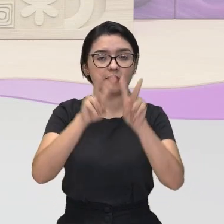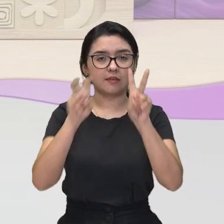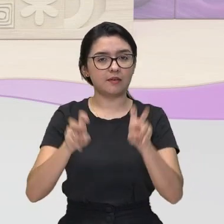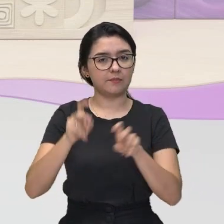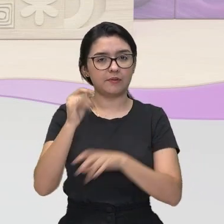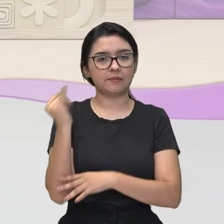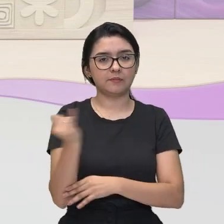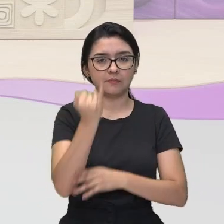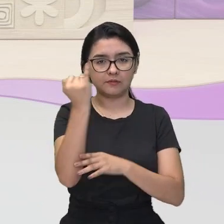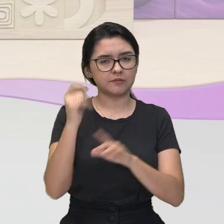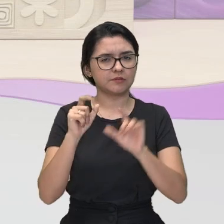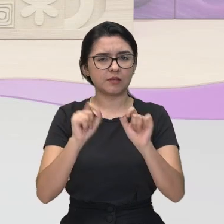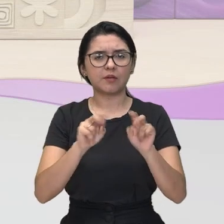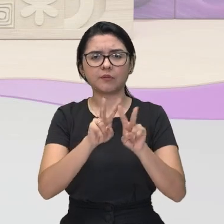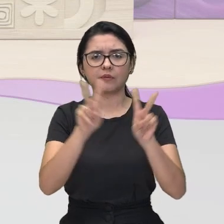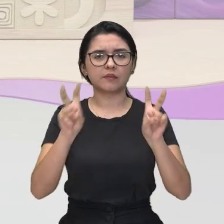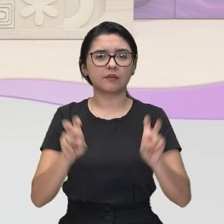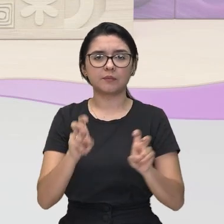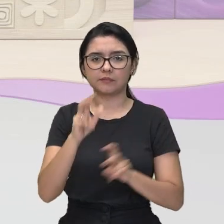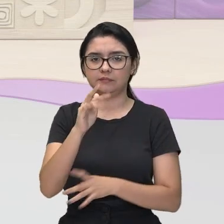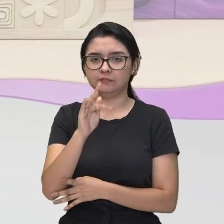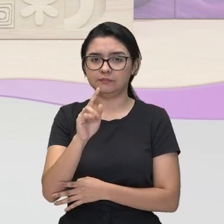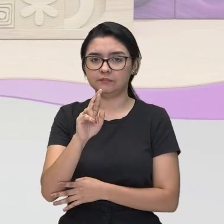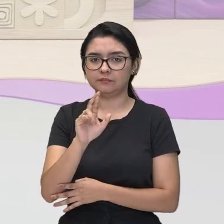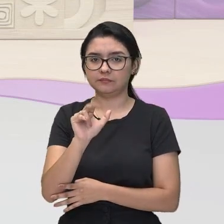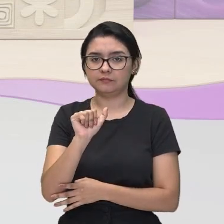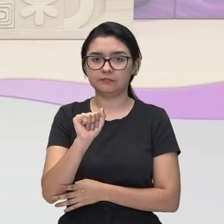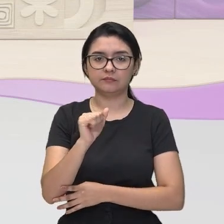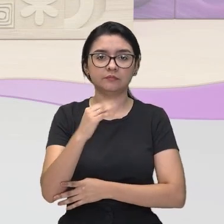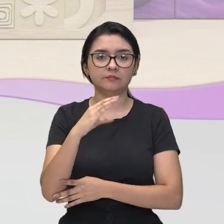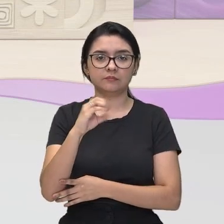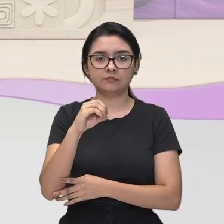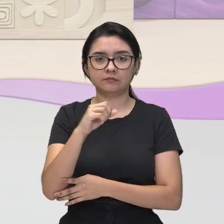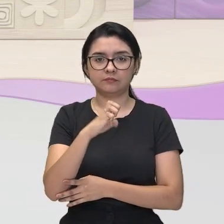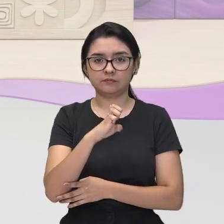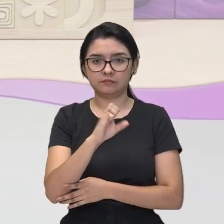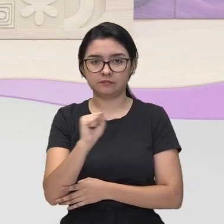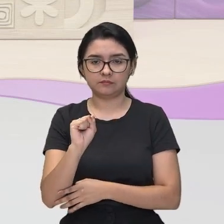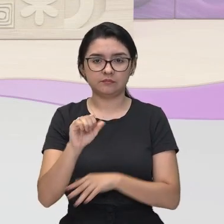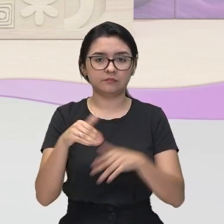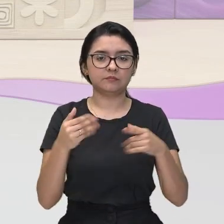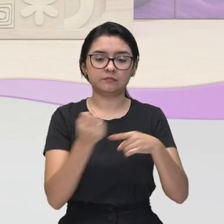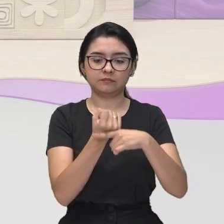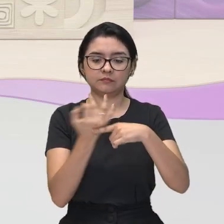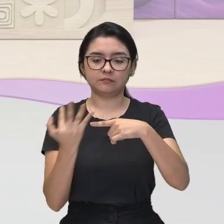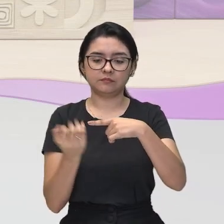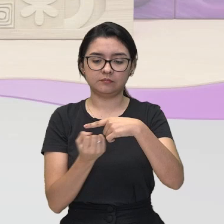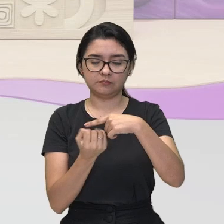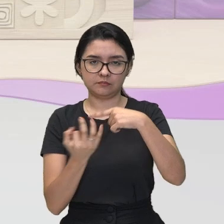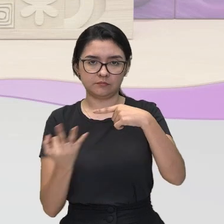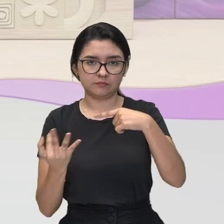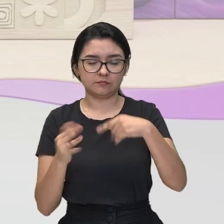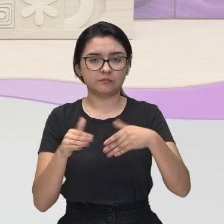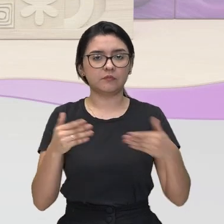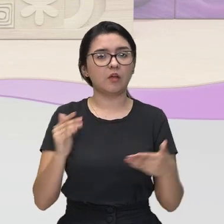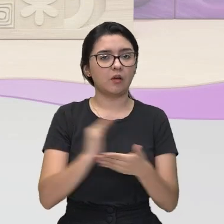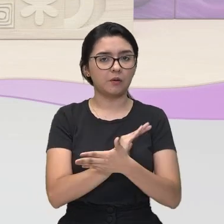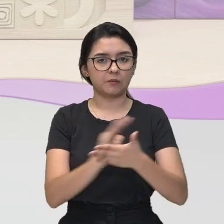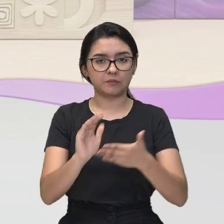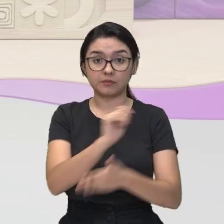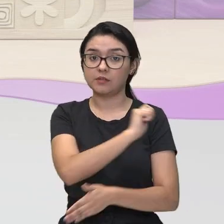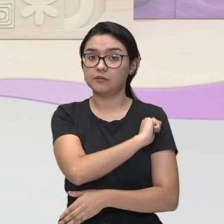Que é o tema frações. É um tema onde nossos alunos ainda têm dificuldades, né,